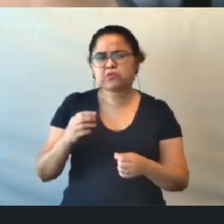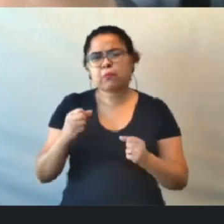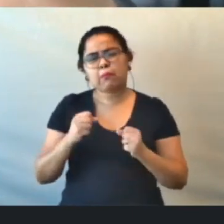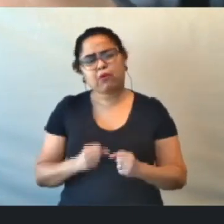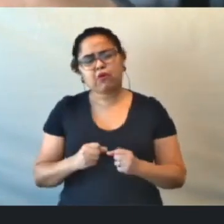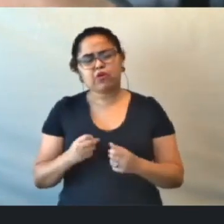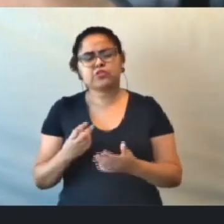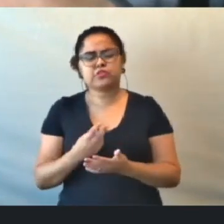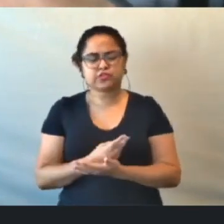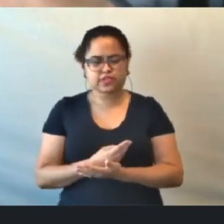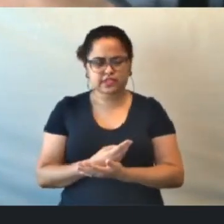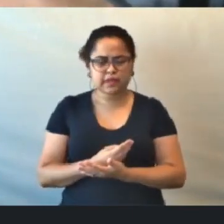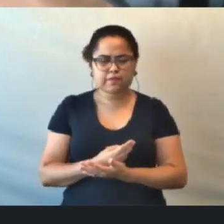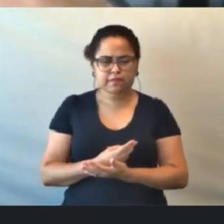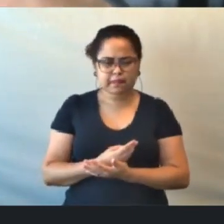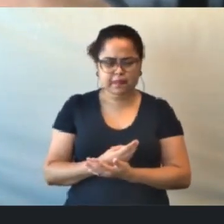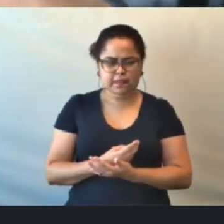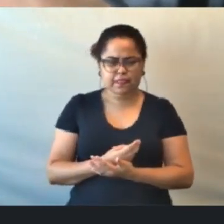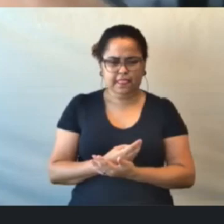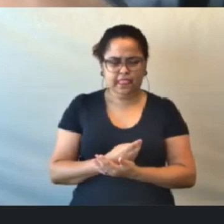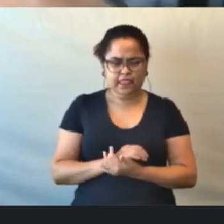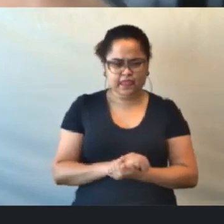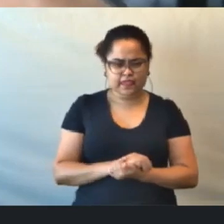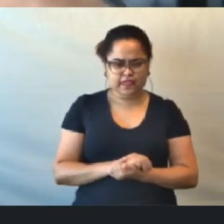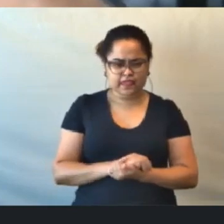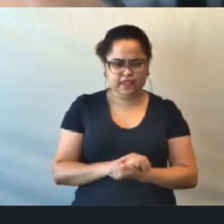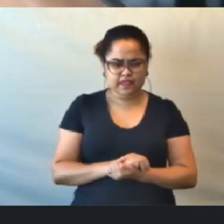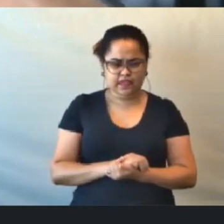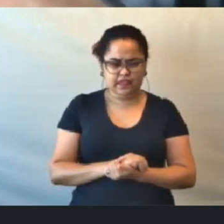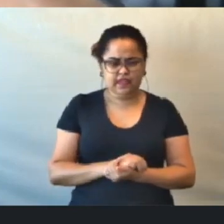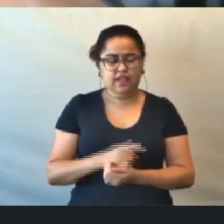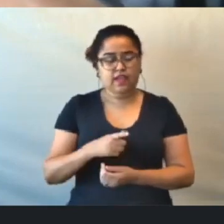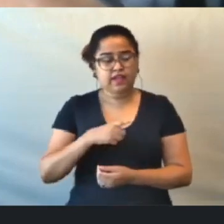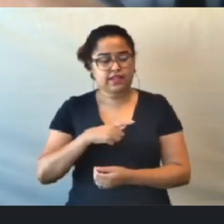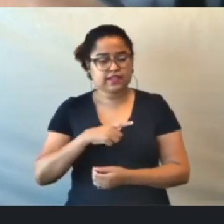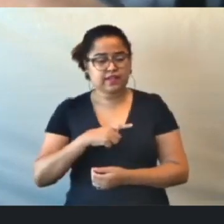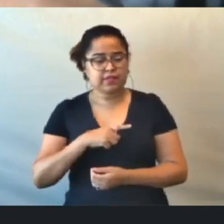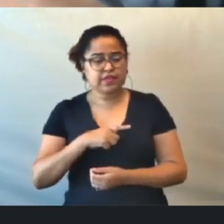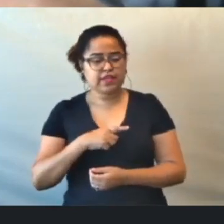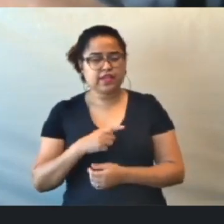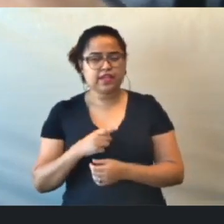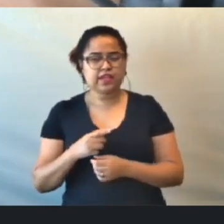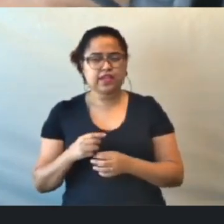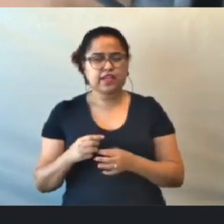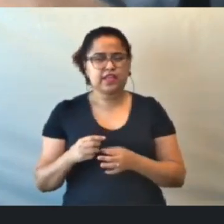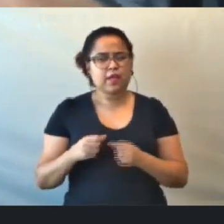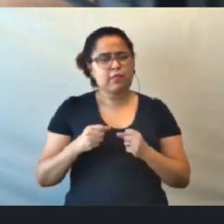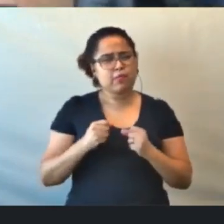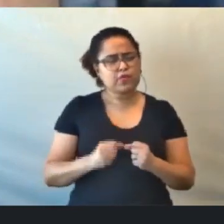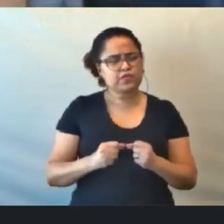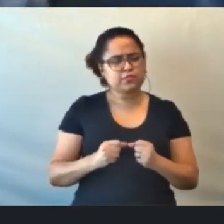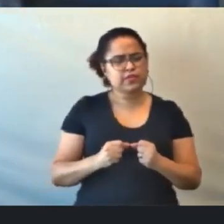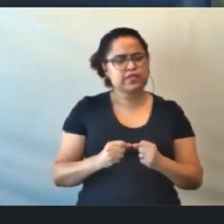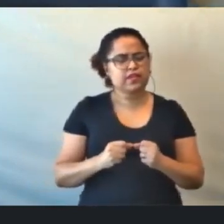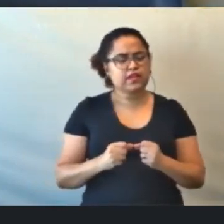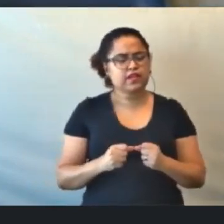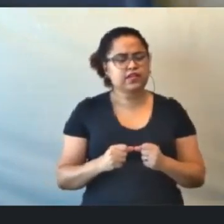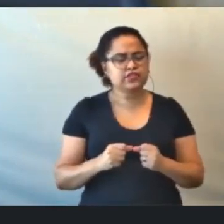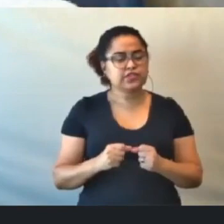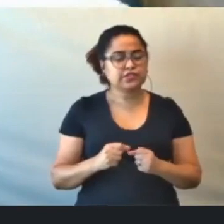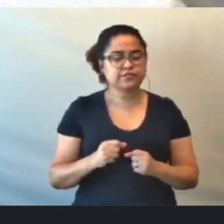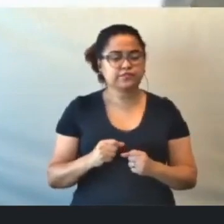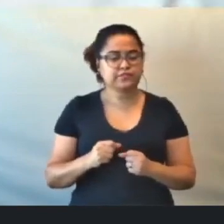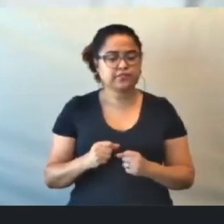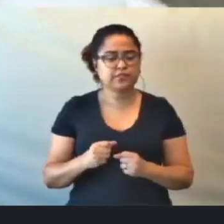e há uma via de estimativa à medida que... há mais duas outras